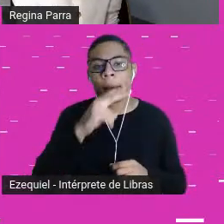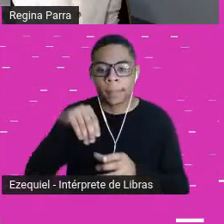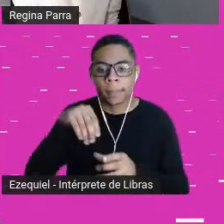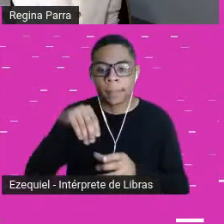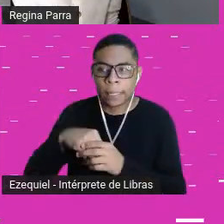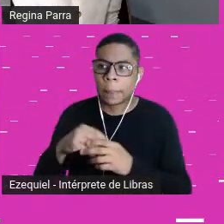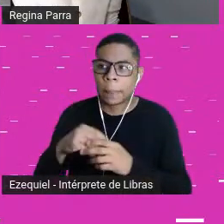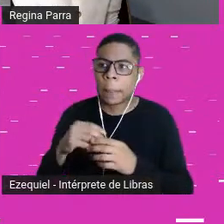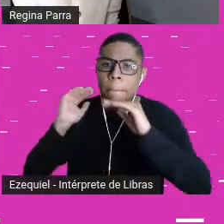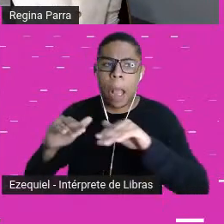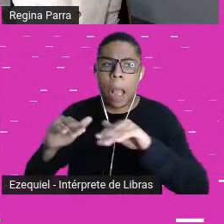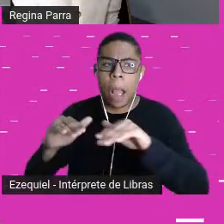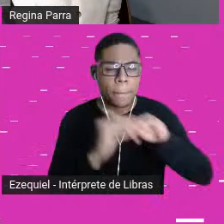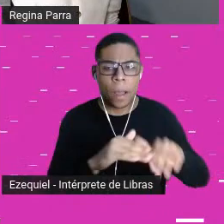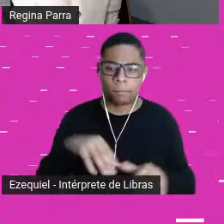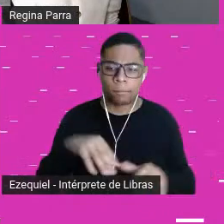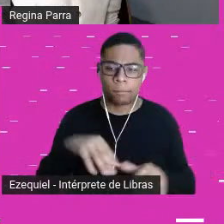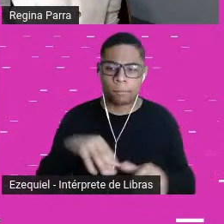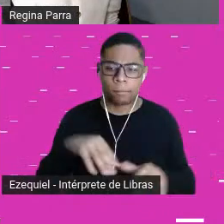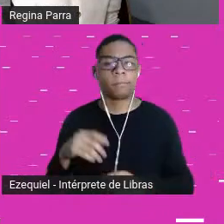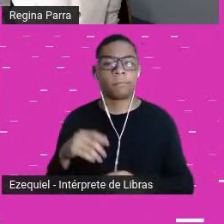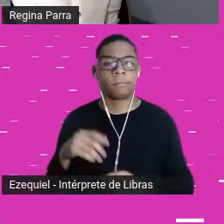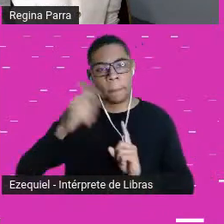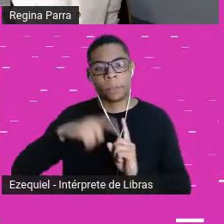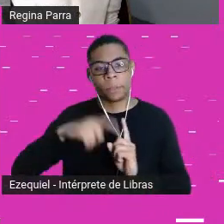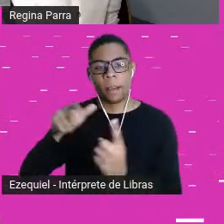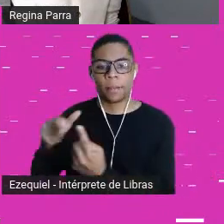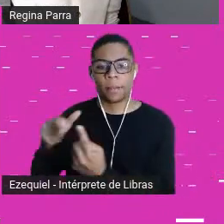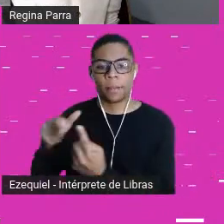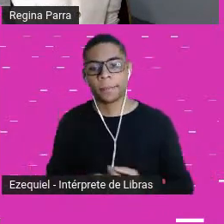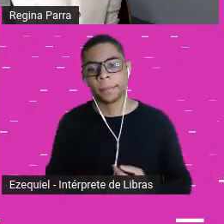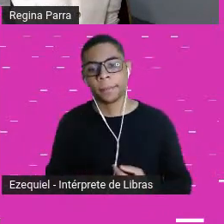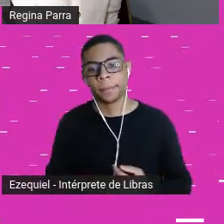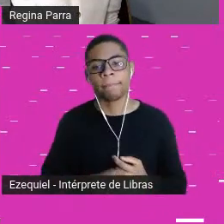Então, era incrível.